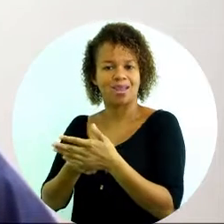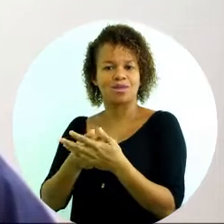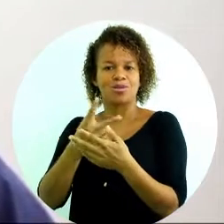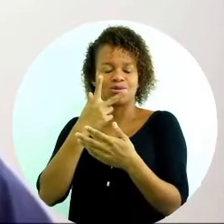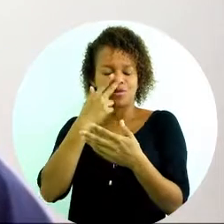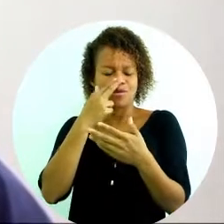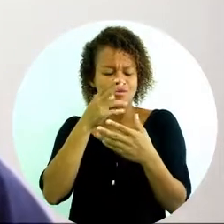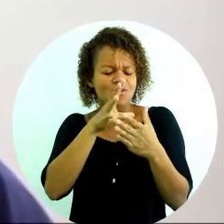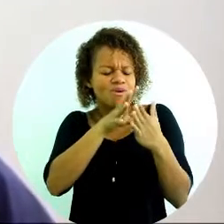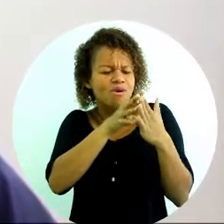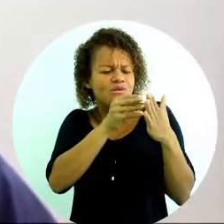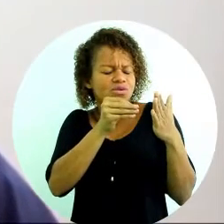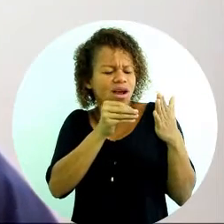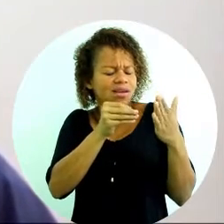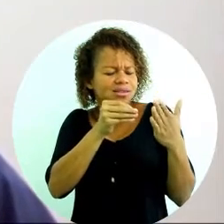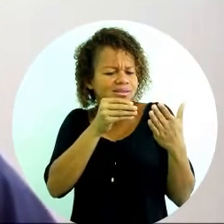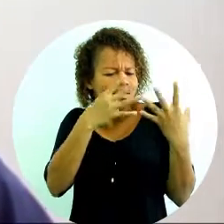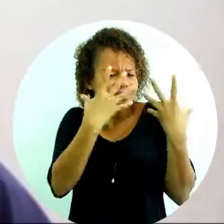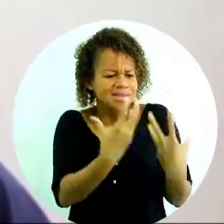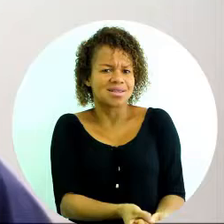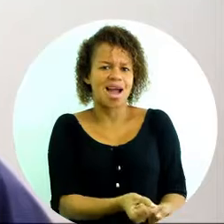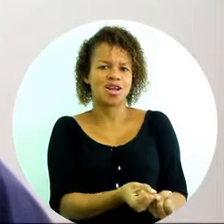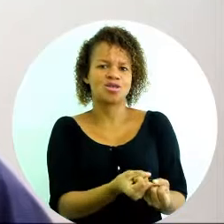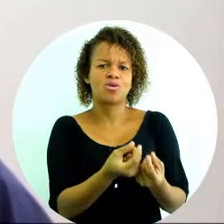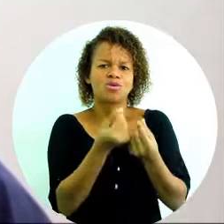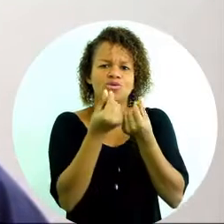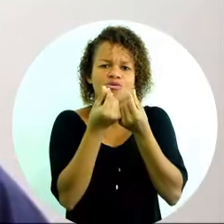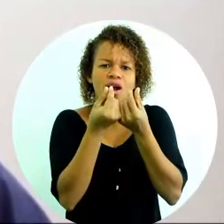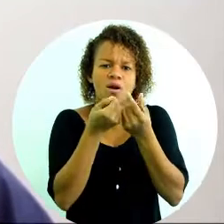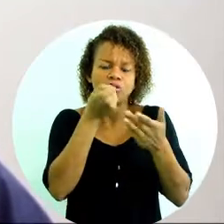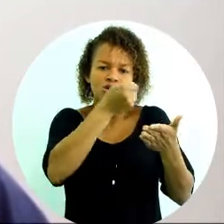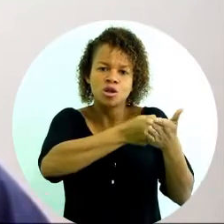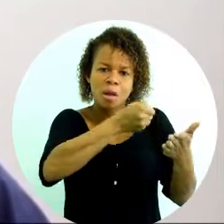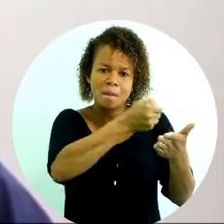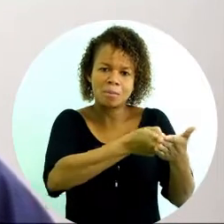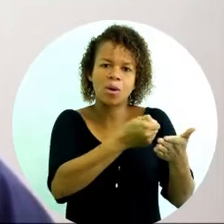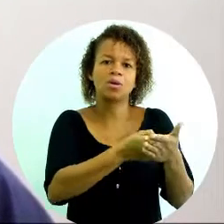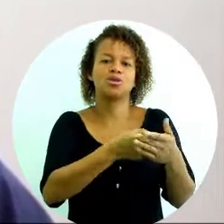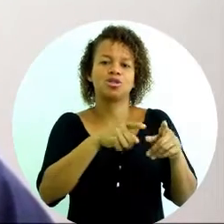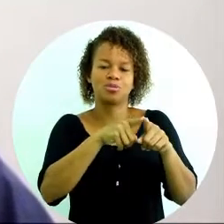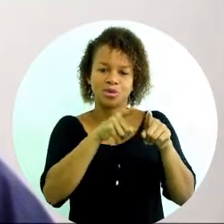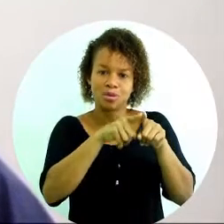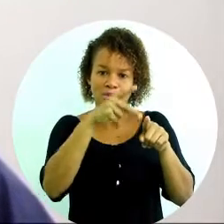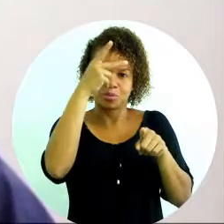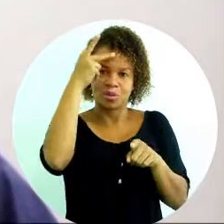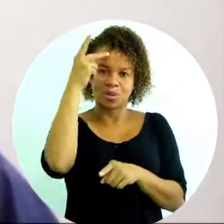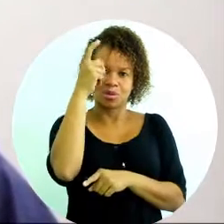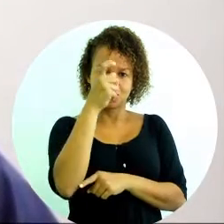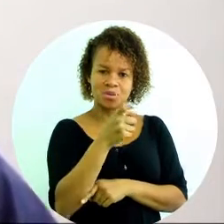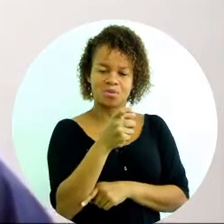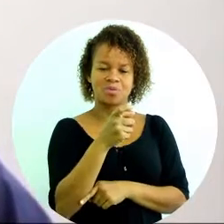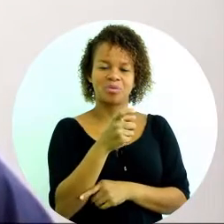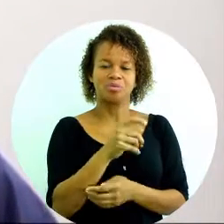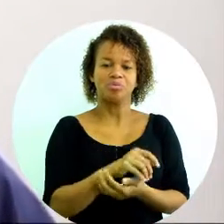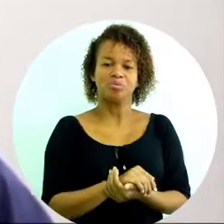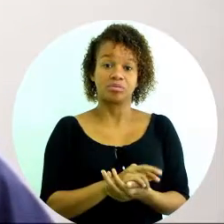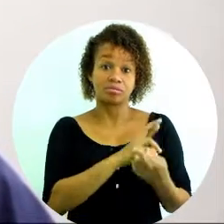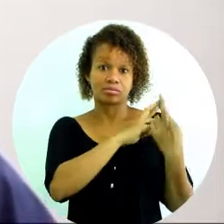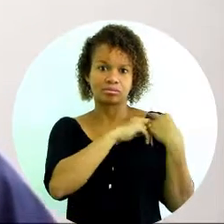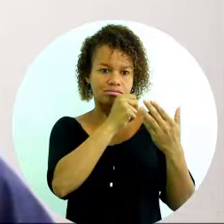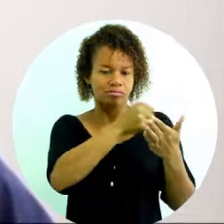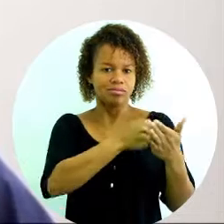explorado assimilasse e se conformasse com os valores impostos pela classe dominante,